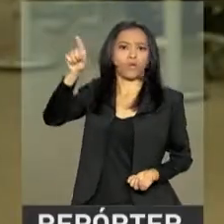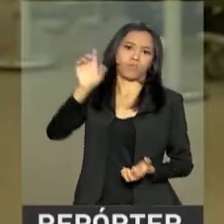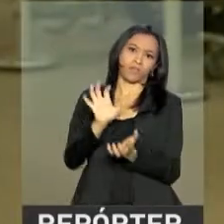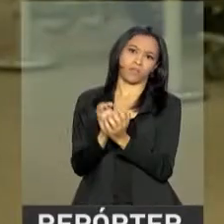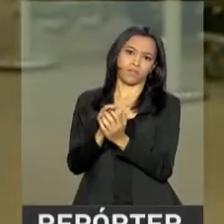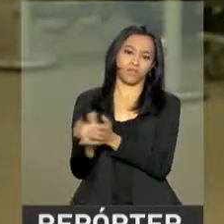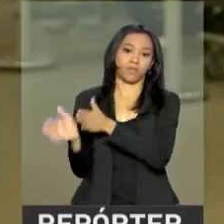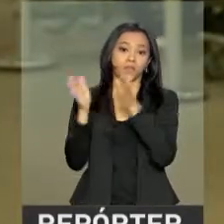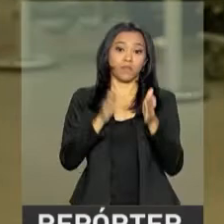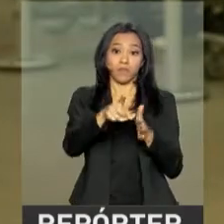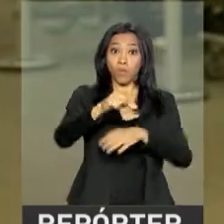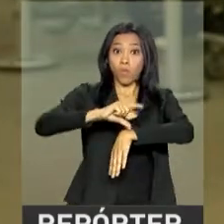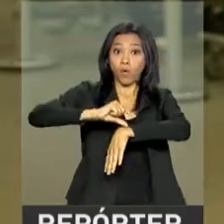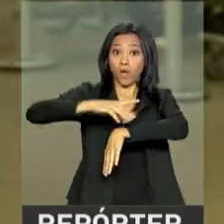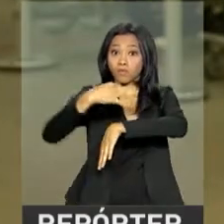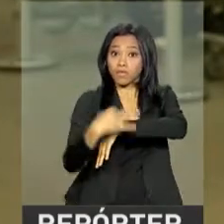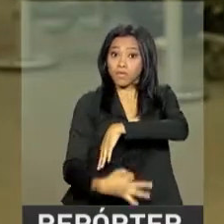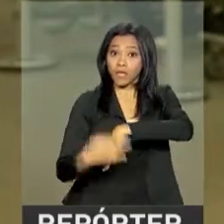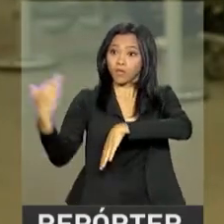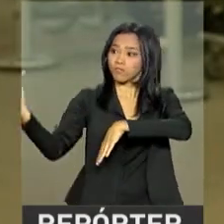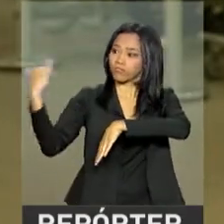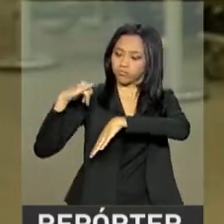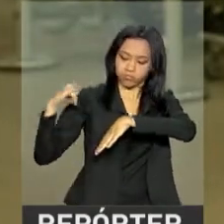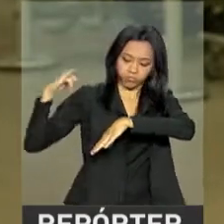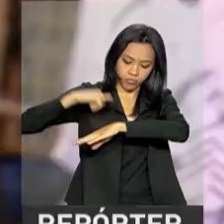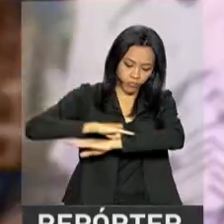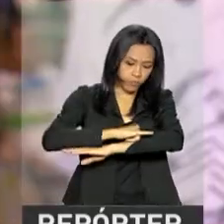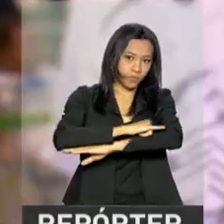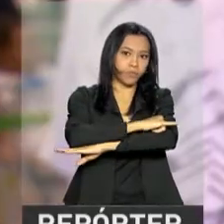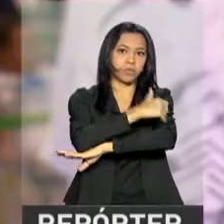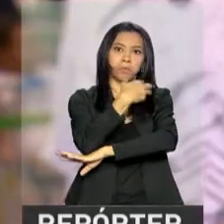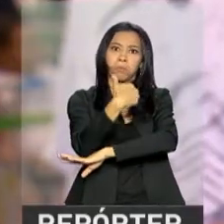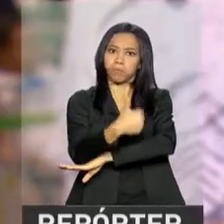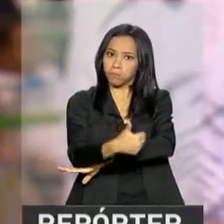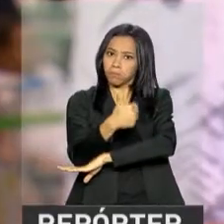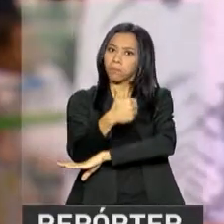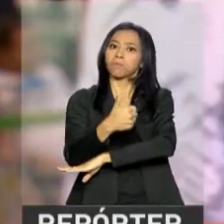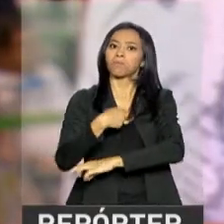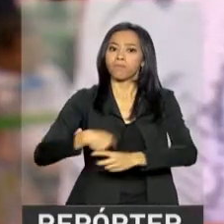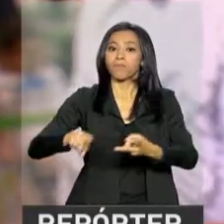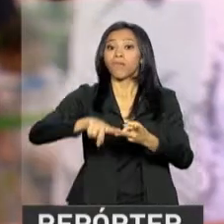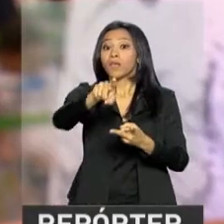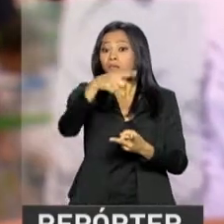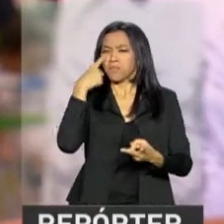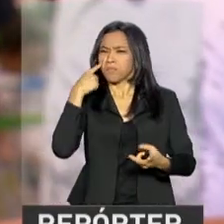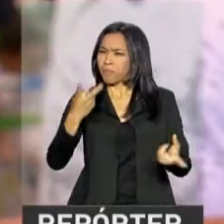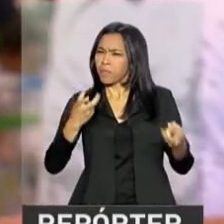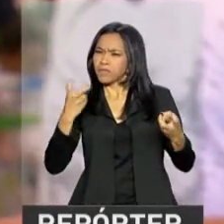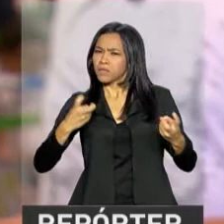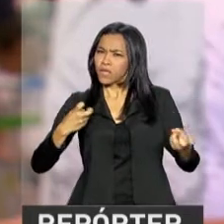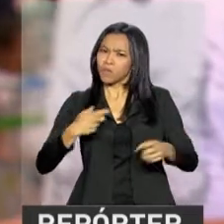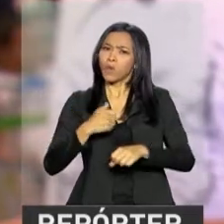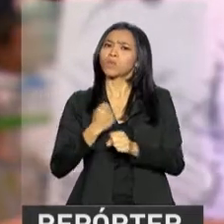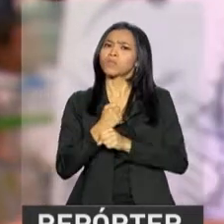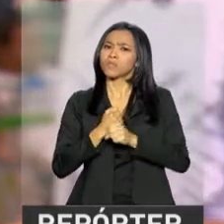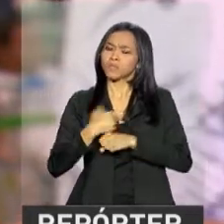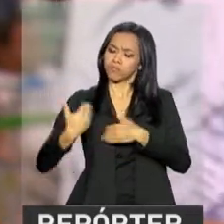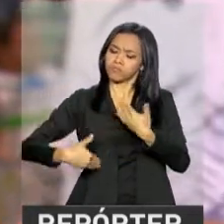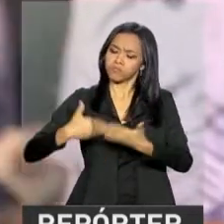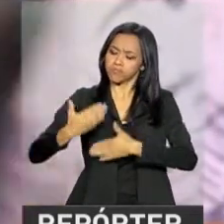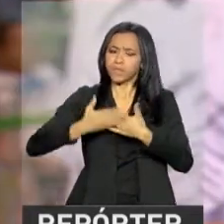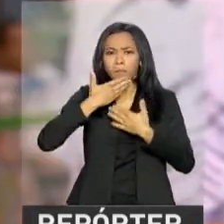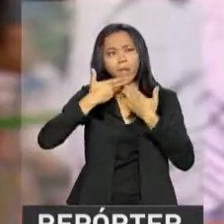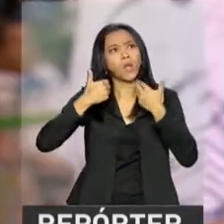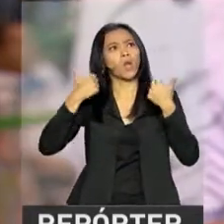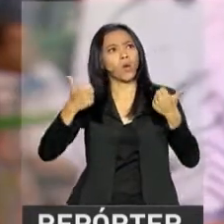questão da pontualidade acho que tem melhorado um pouco a gente percebe com o passar do tempo uma evolução importante nos aeroportos a gente